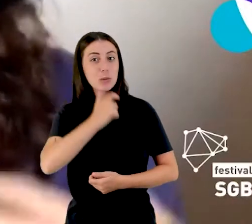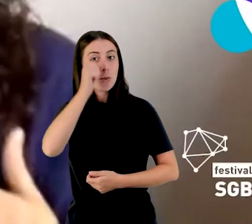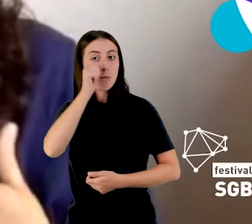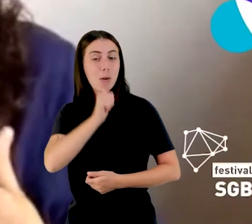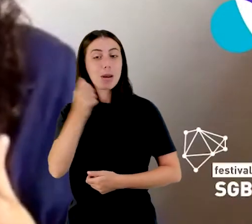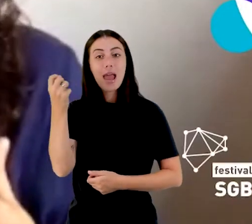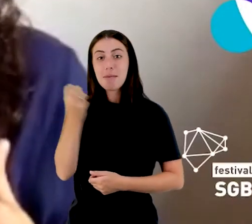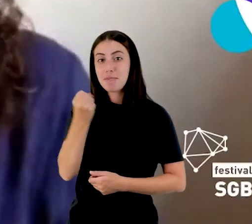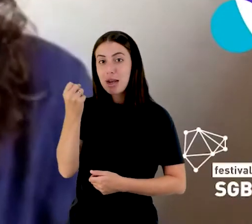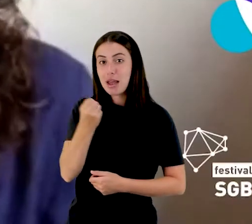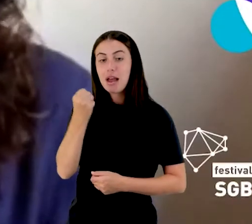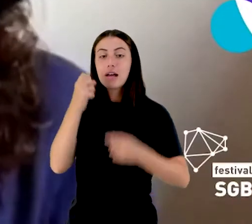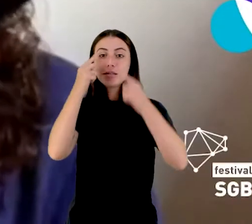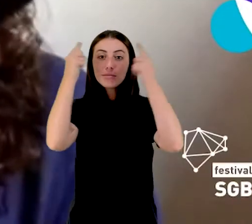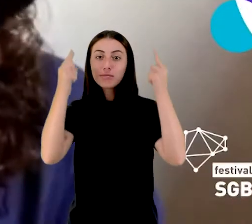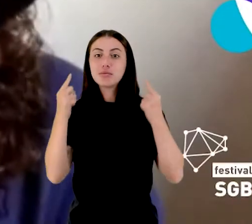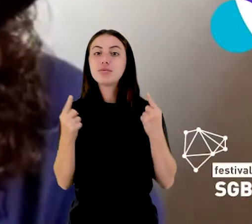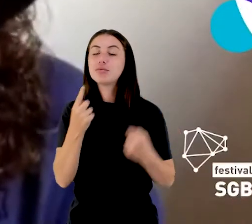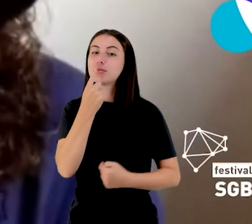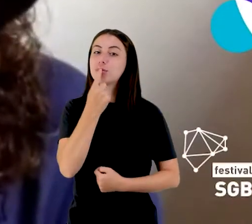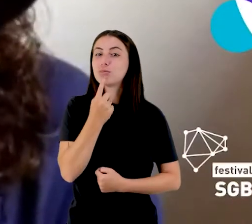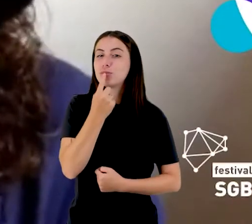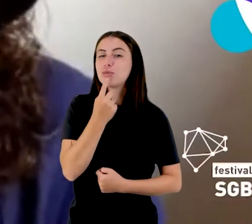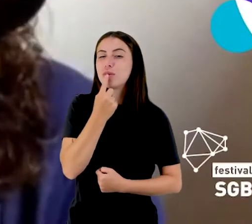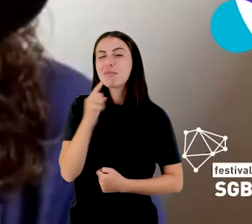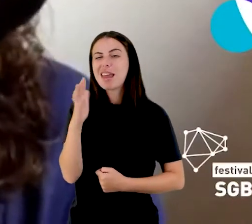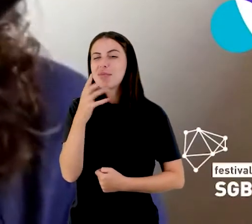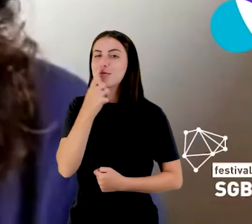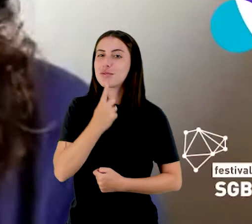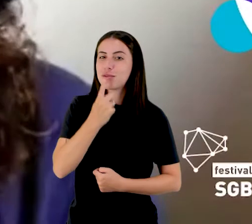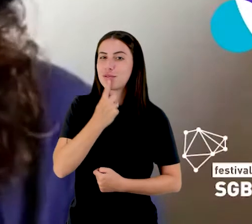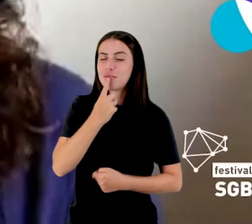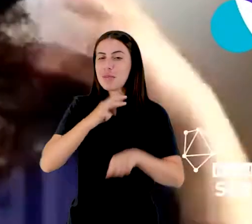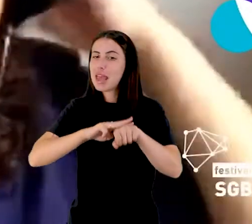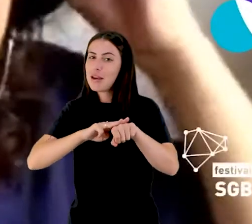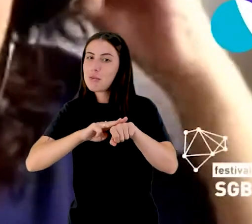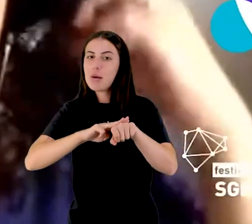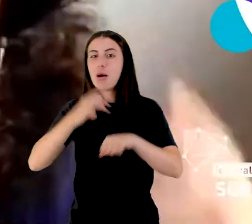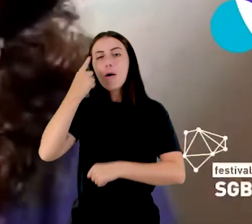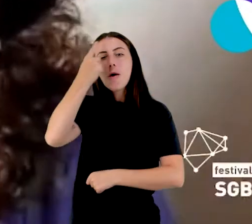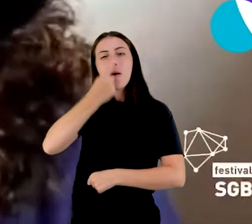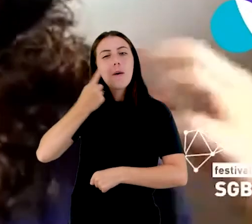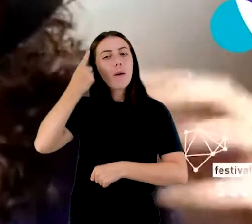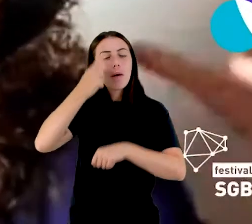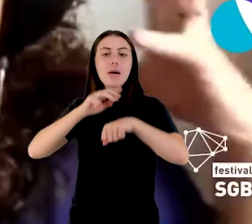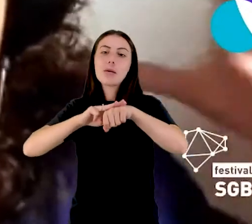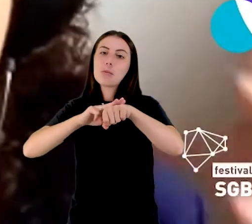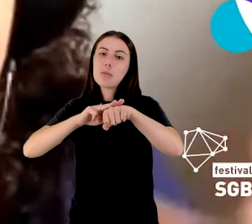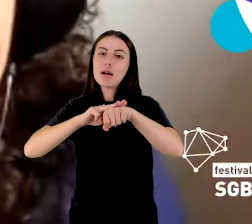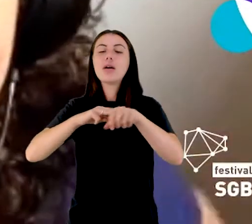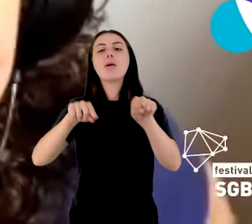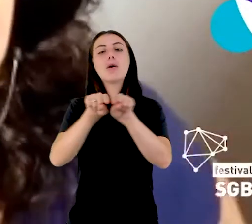eu vou me autodescrever. Eu sou uma mulher branca, de cabelos encaracolados,